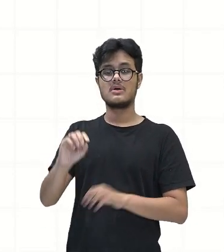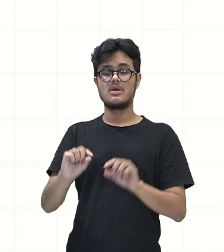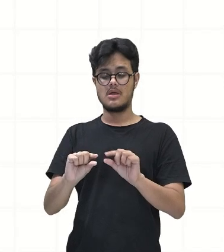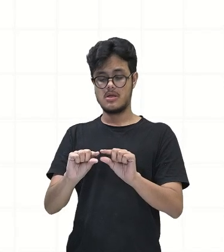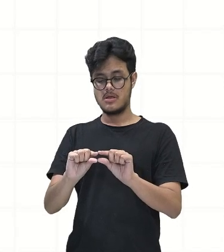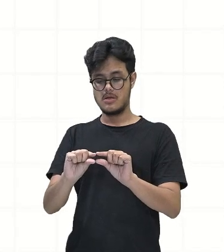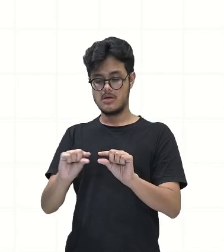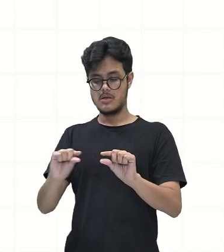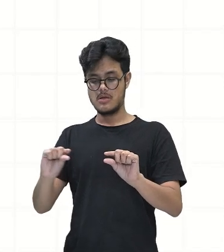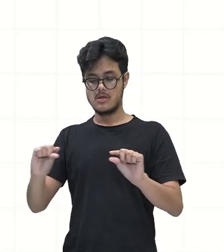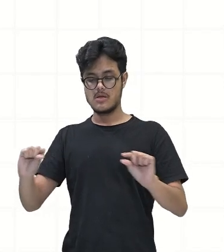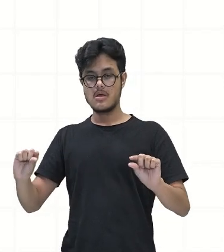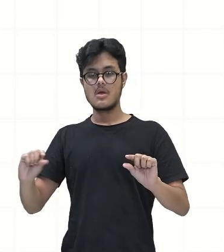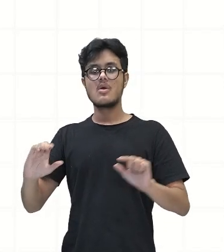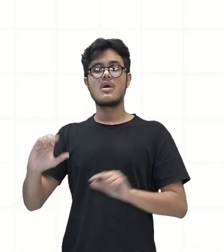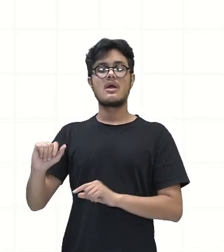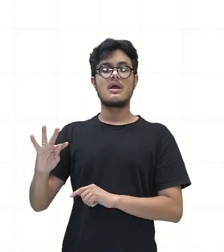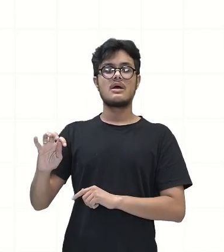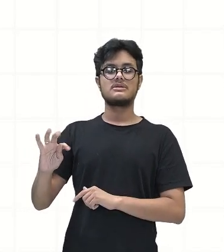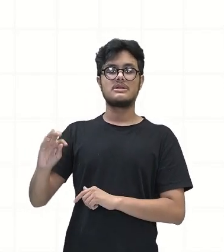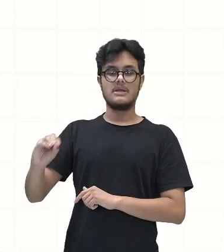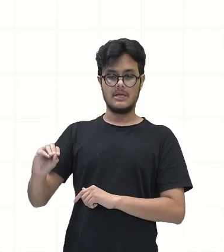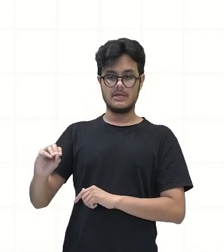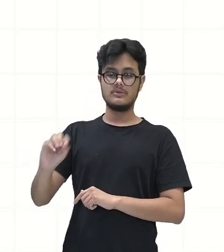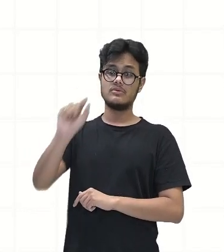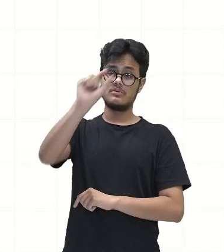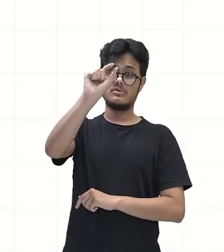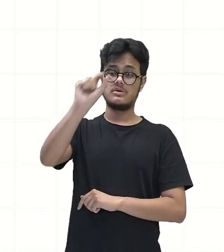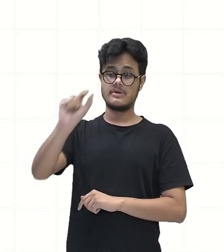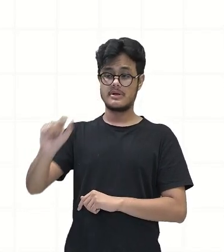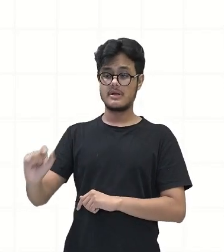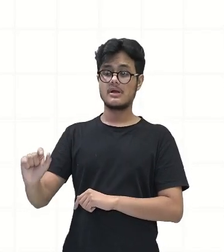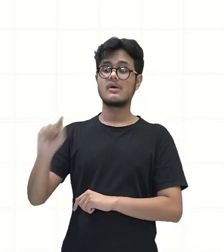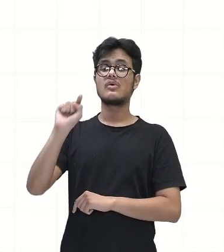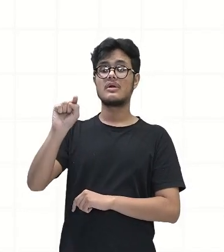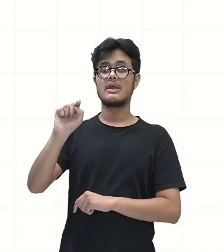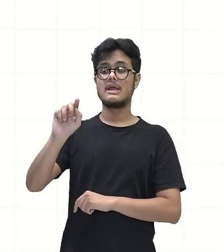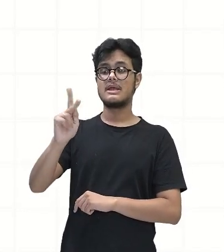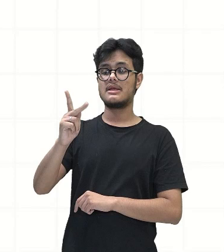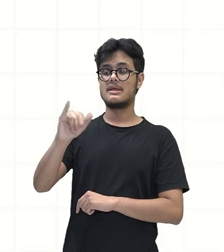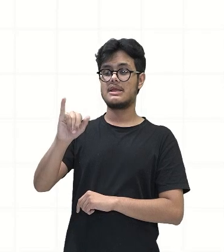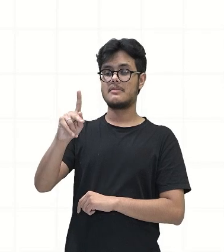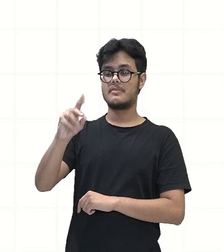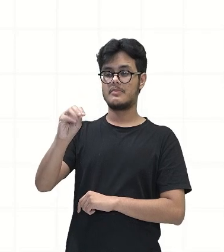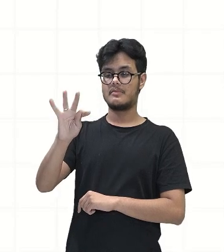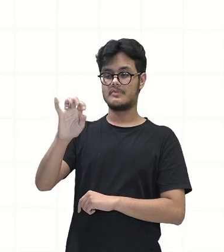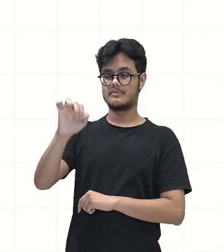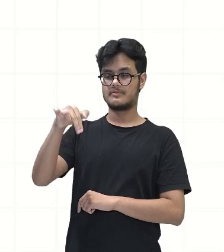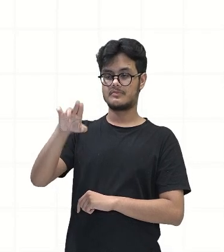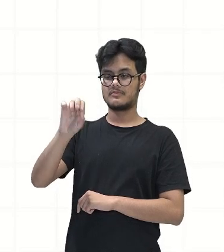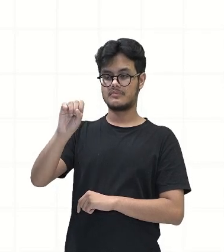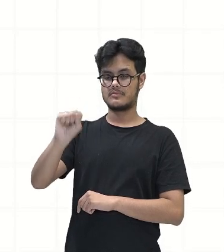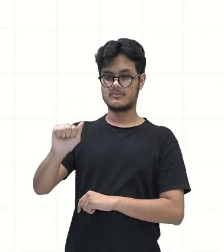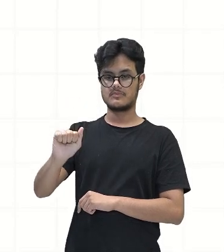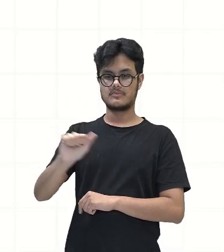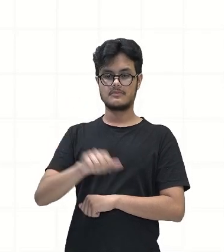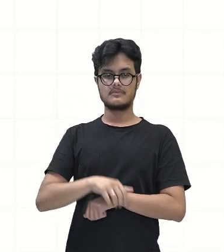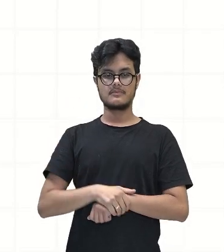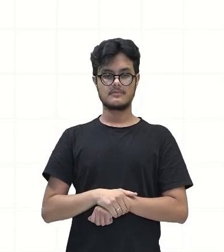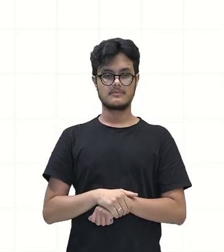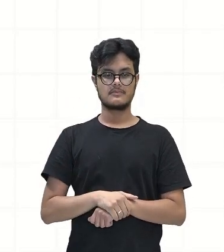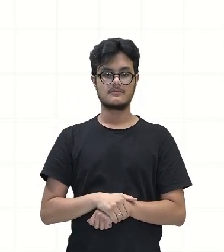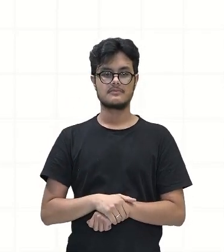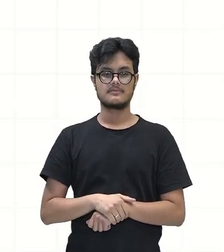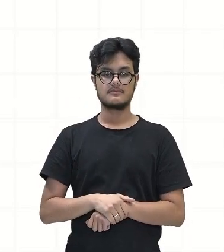Na hipotenusa, é um dos lados do triângulo equilátero. E aqui embaixo, o outro cateto